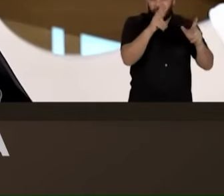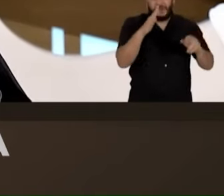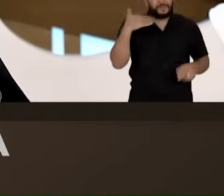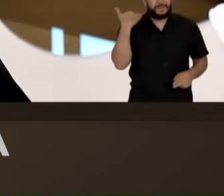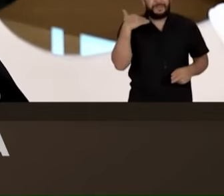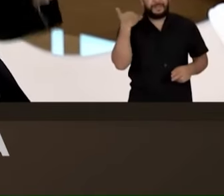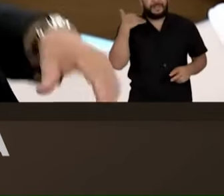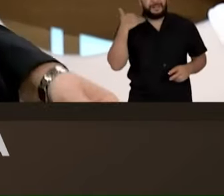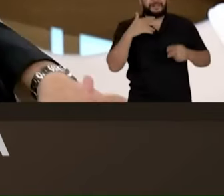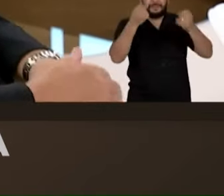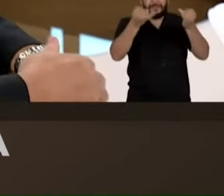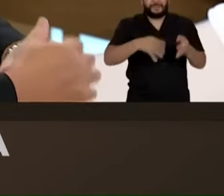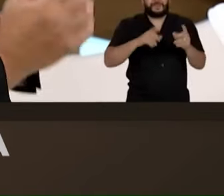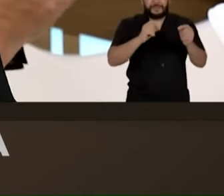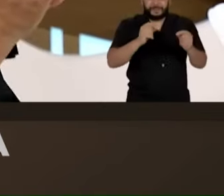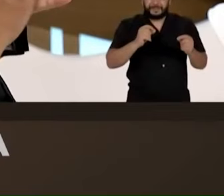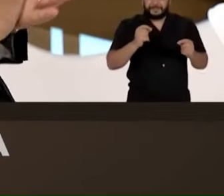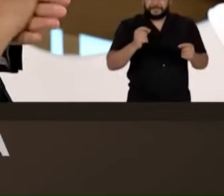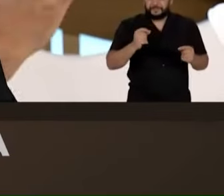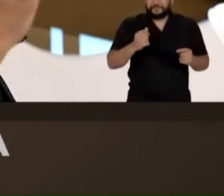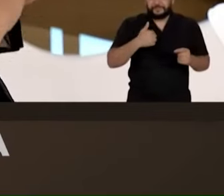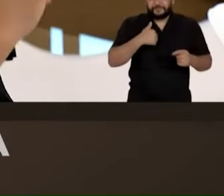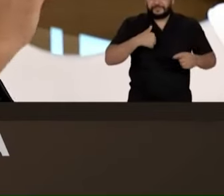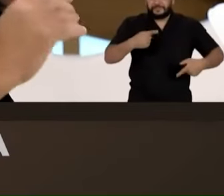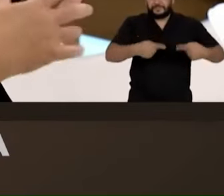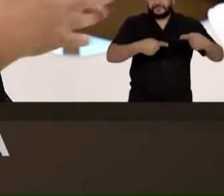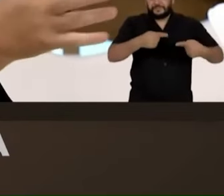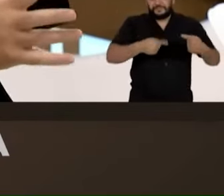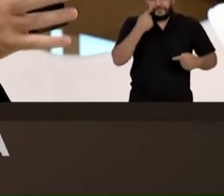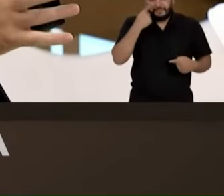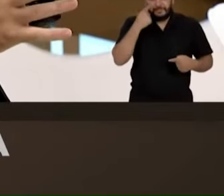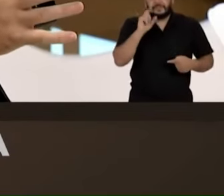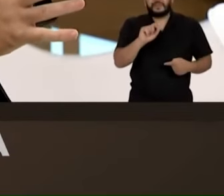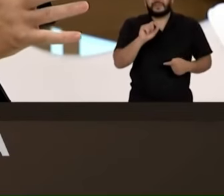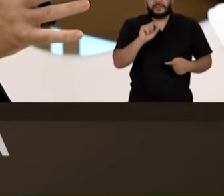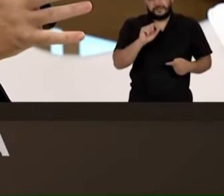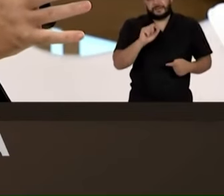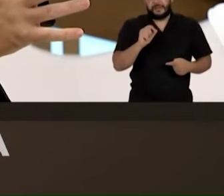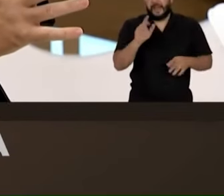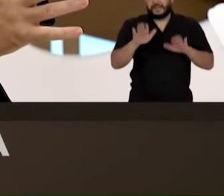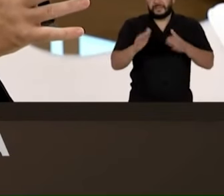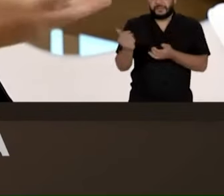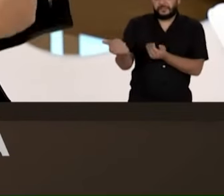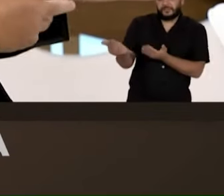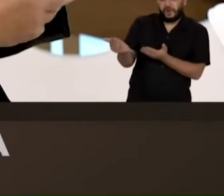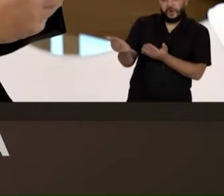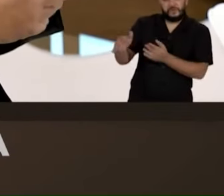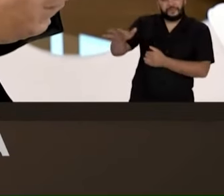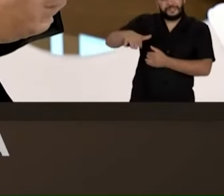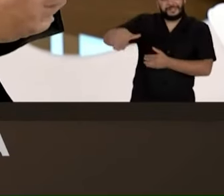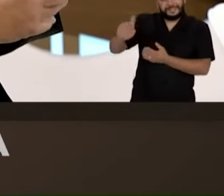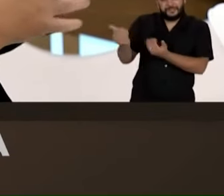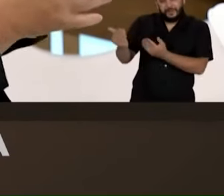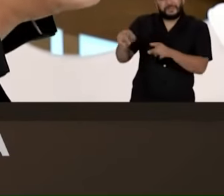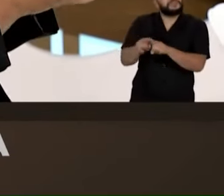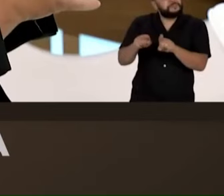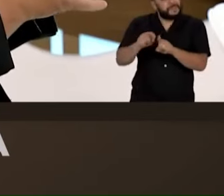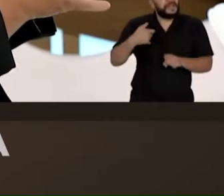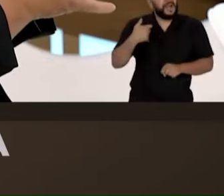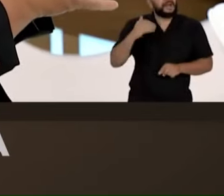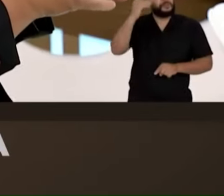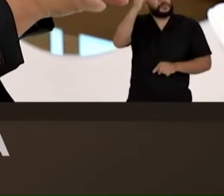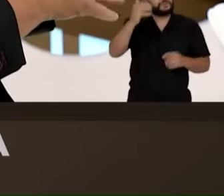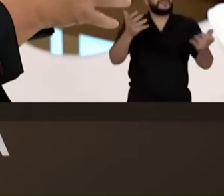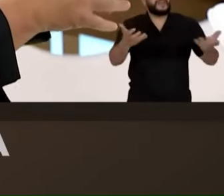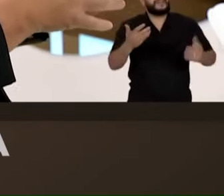vários momentos, numa discussão anterior que eu tinha visto. Uma parte, por exemplo, dos jovens hoje, e uma parte dos adultos, querem ter